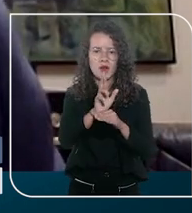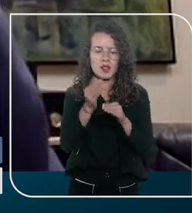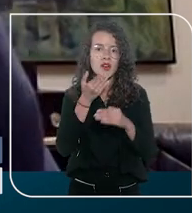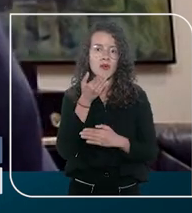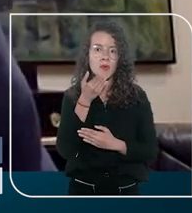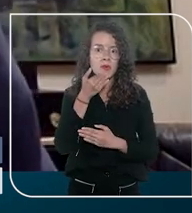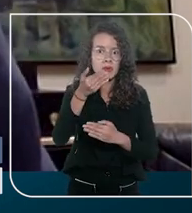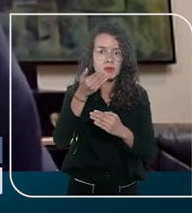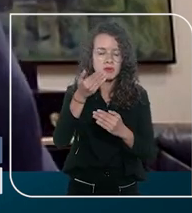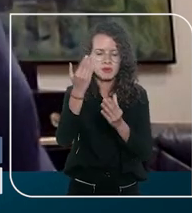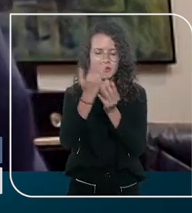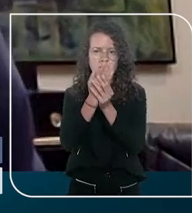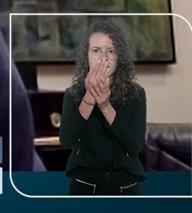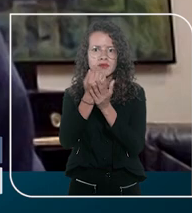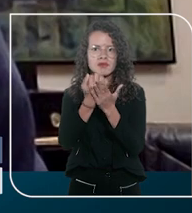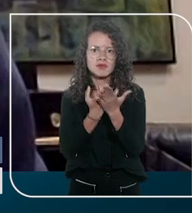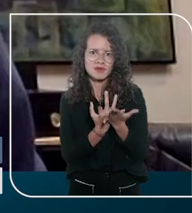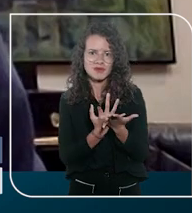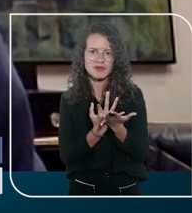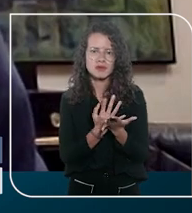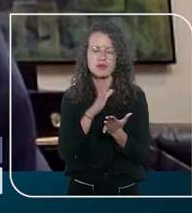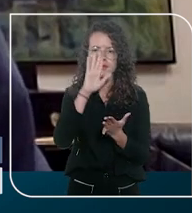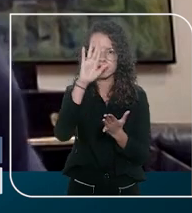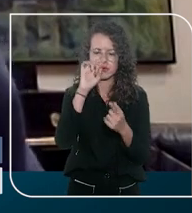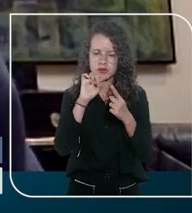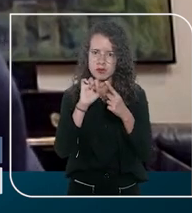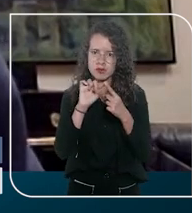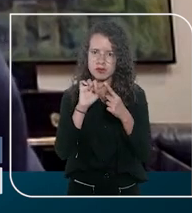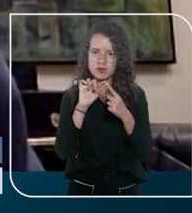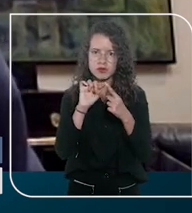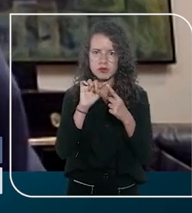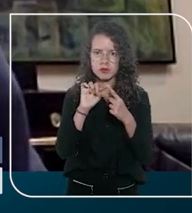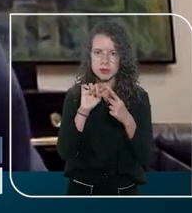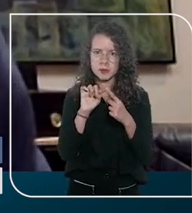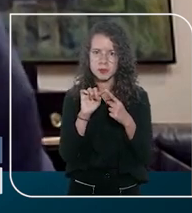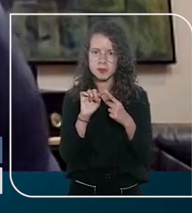petição dos embargos de uma das seguintes providências. Ele elenca.